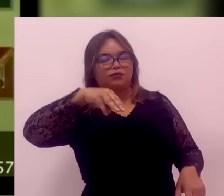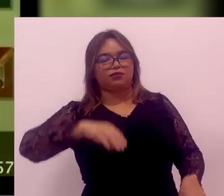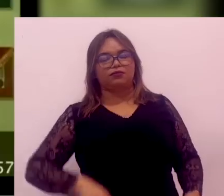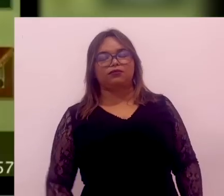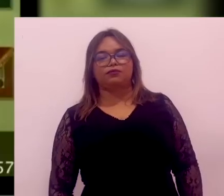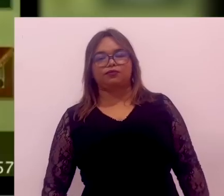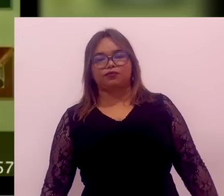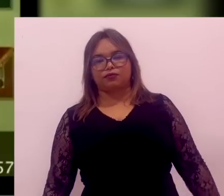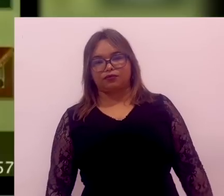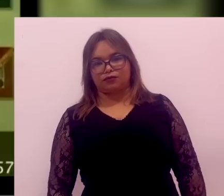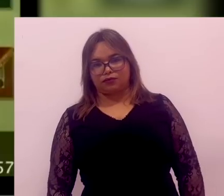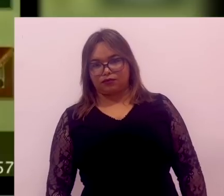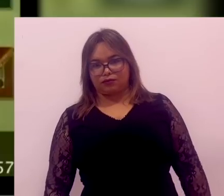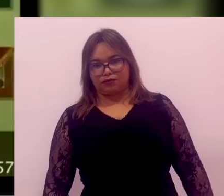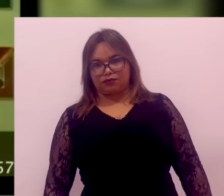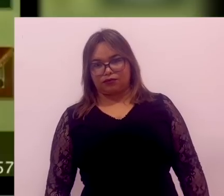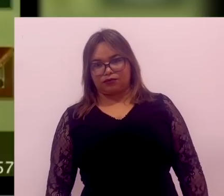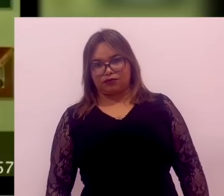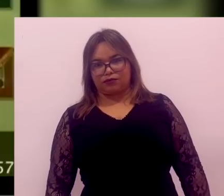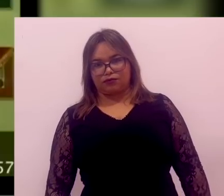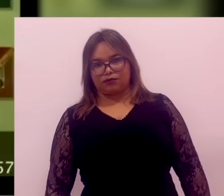E há um sigma do lado.